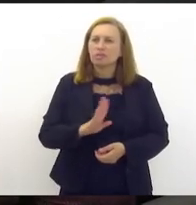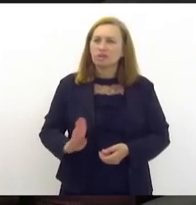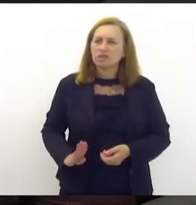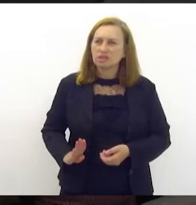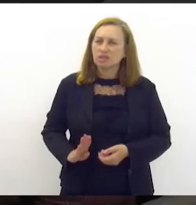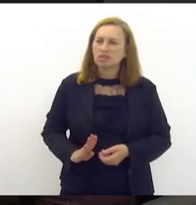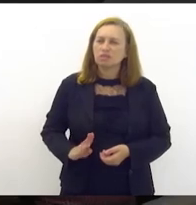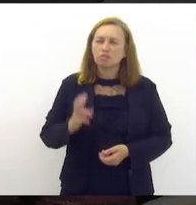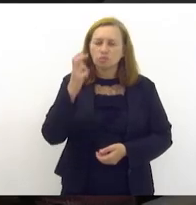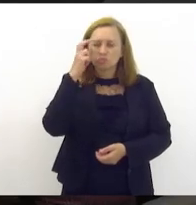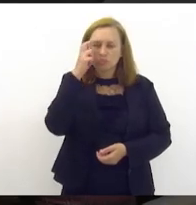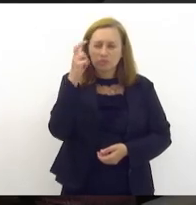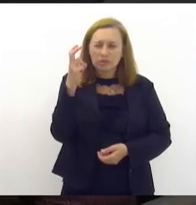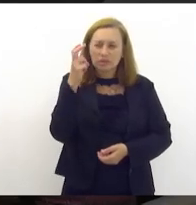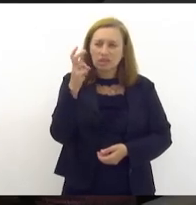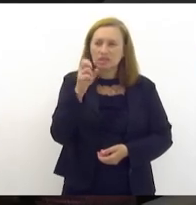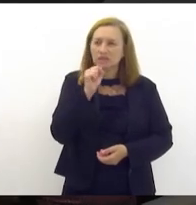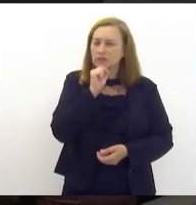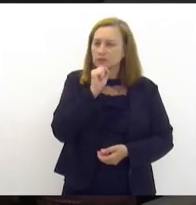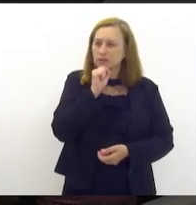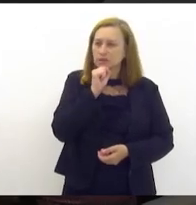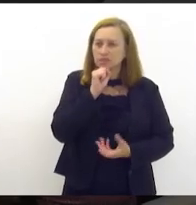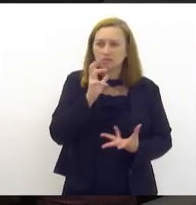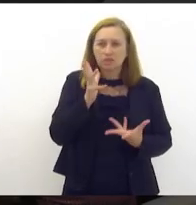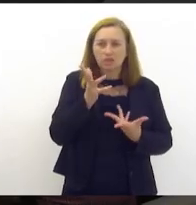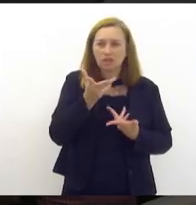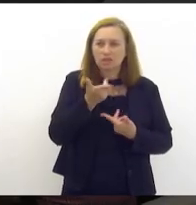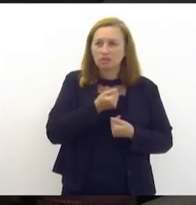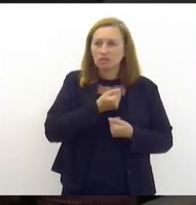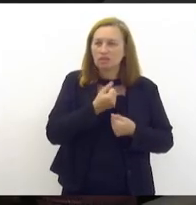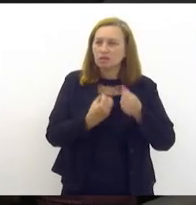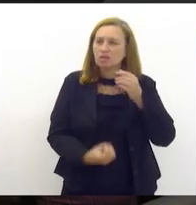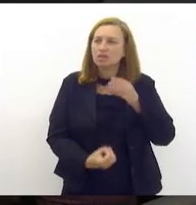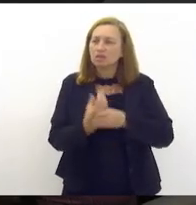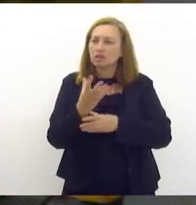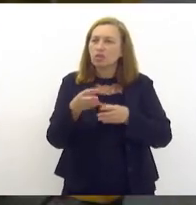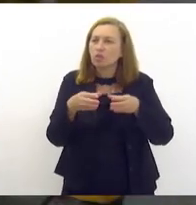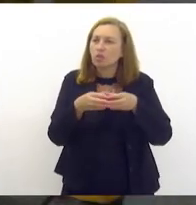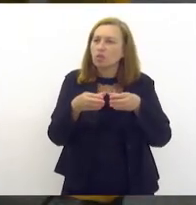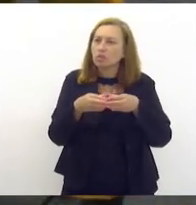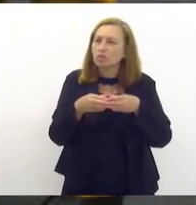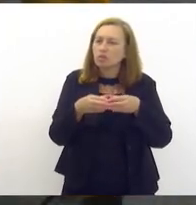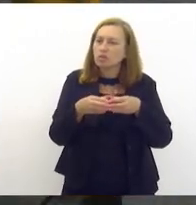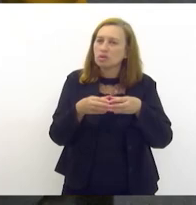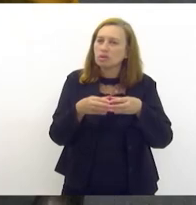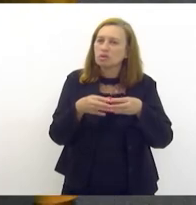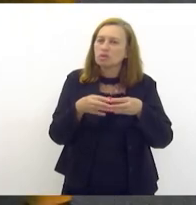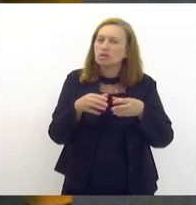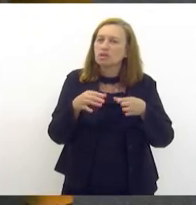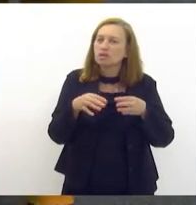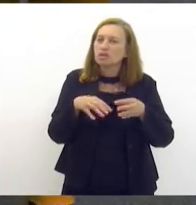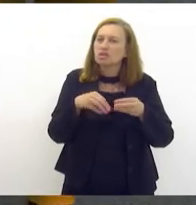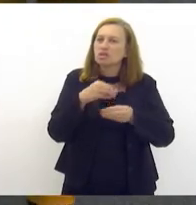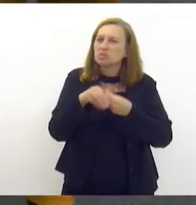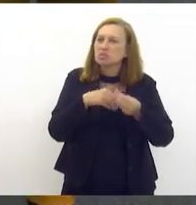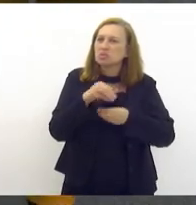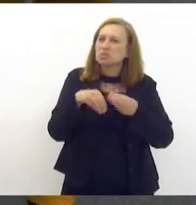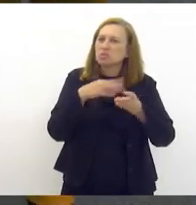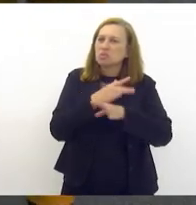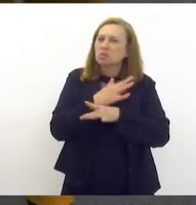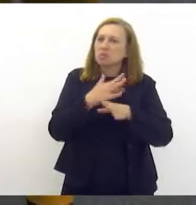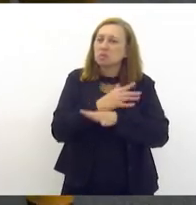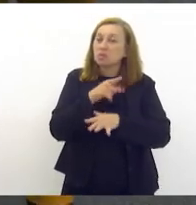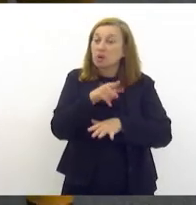uma inteligência fora do comum ao criar essa comissão da desordem urbana. Essa